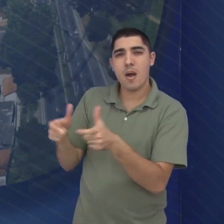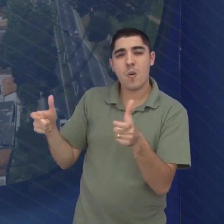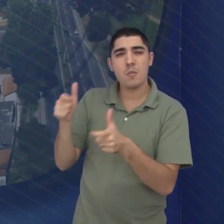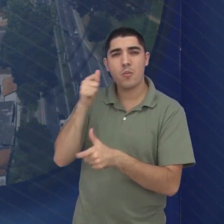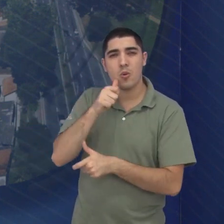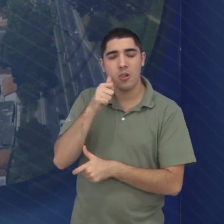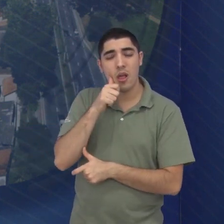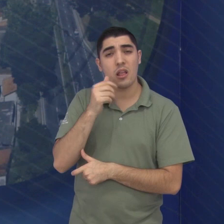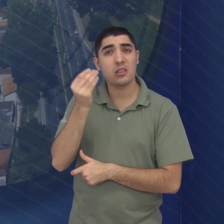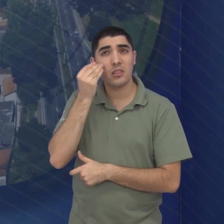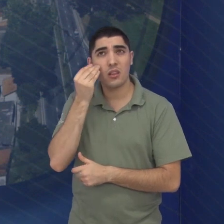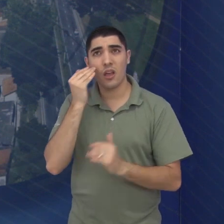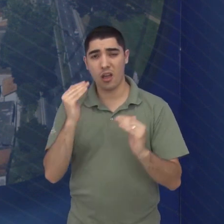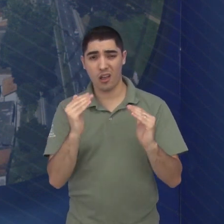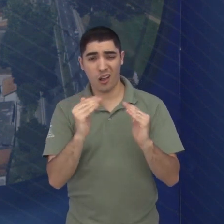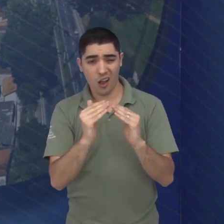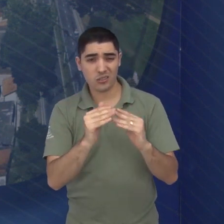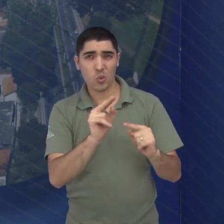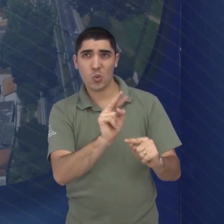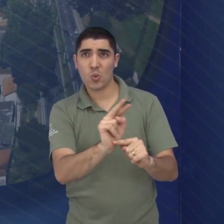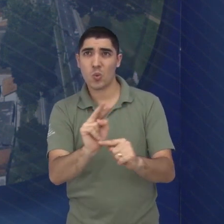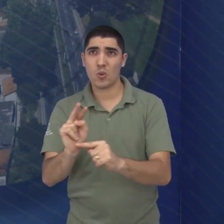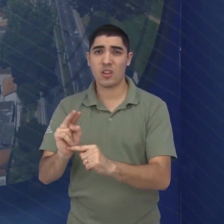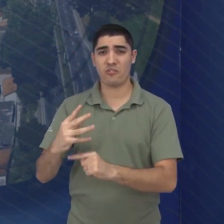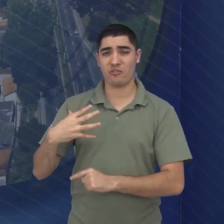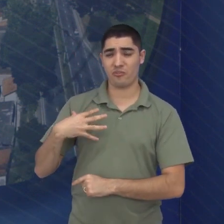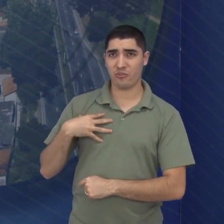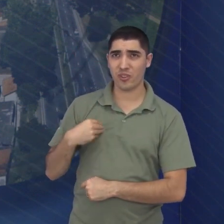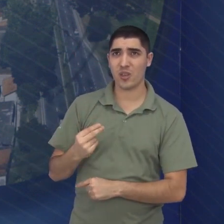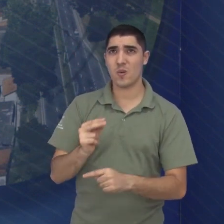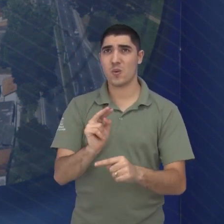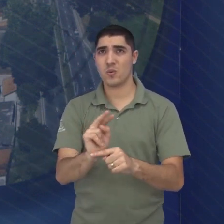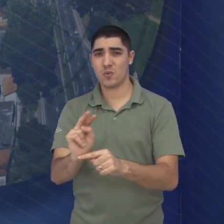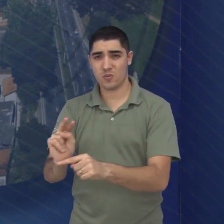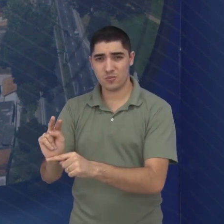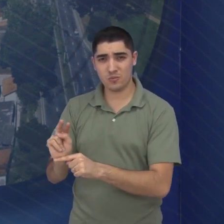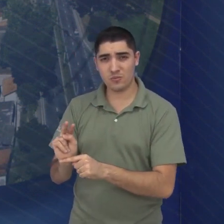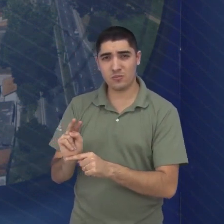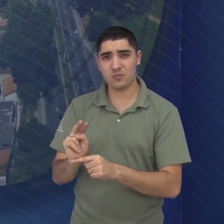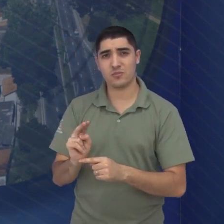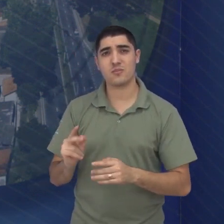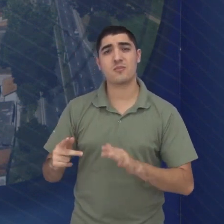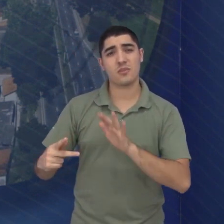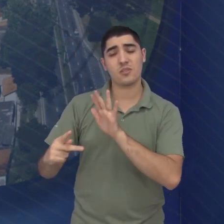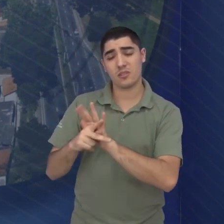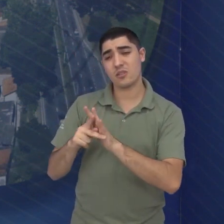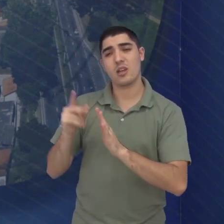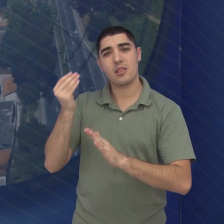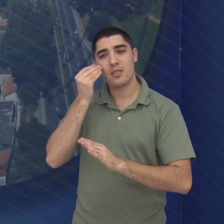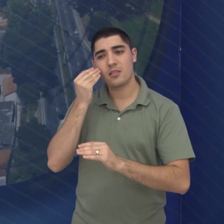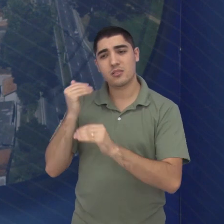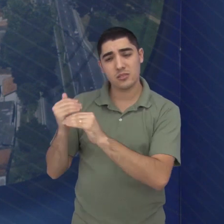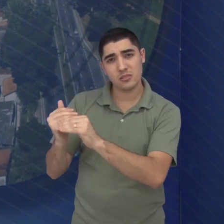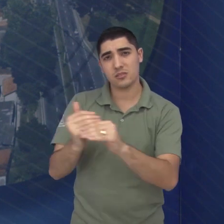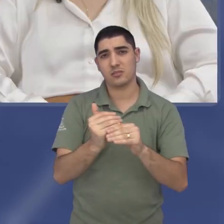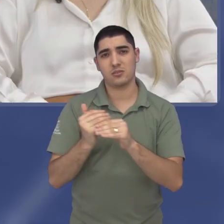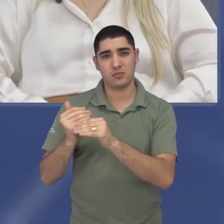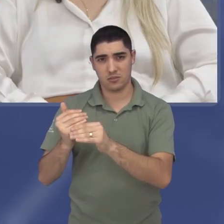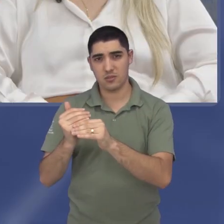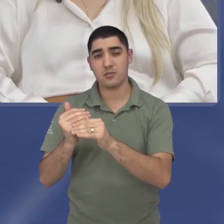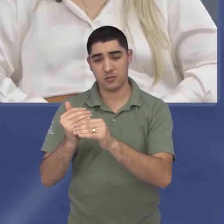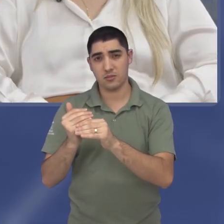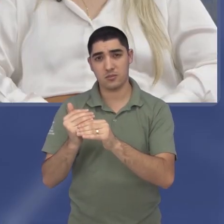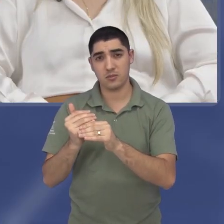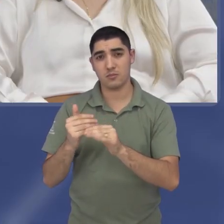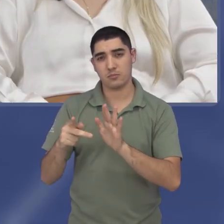da casa, tem de cuidar dos filhos, e aí seria um equilíbrio, né? Uma equidade também nesse setor da